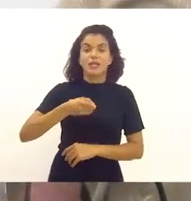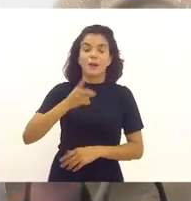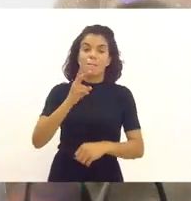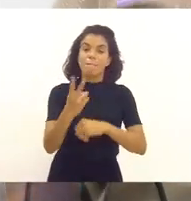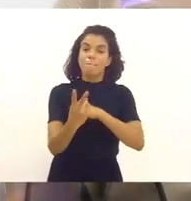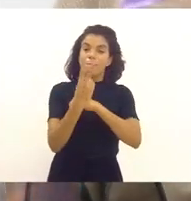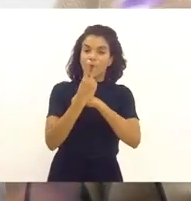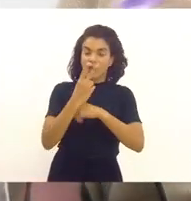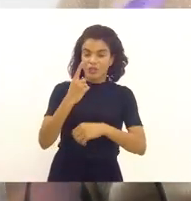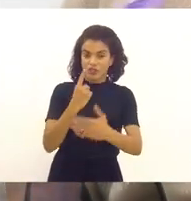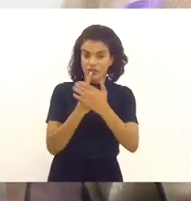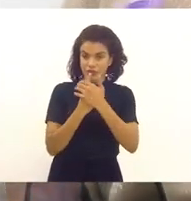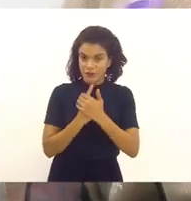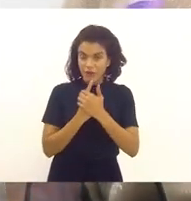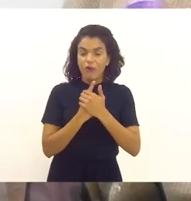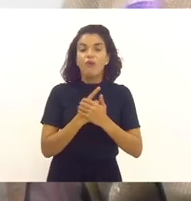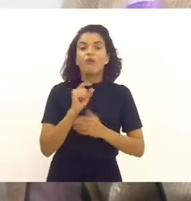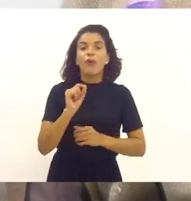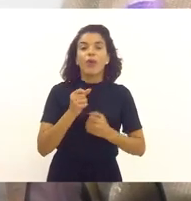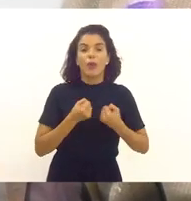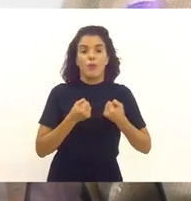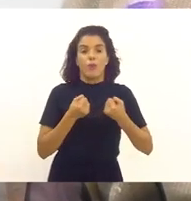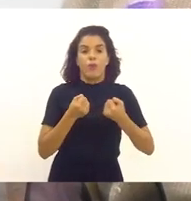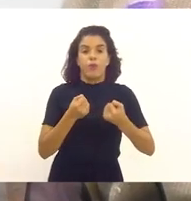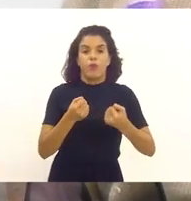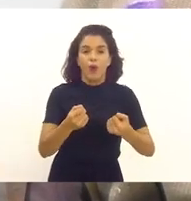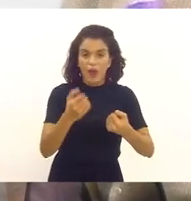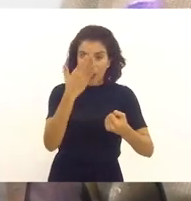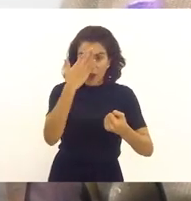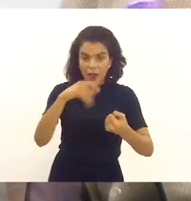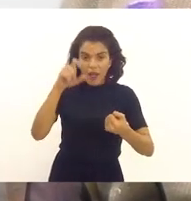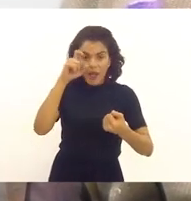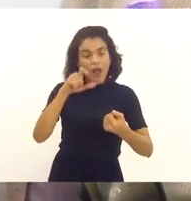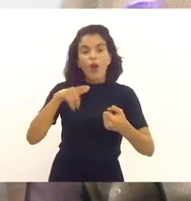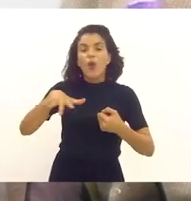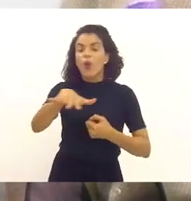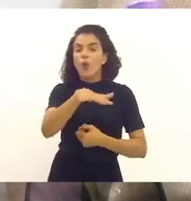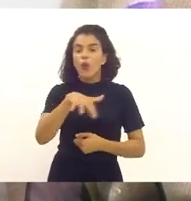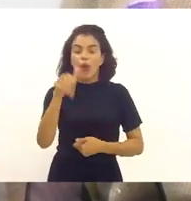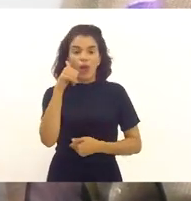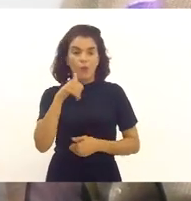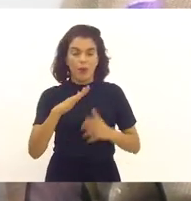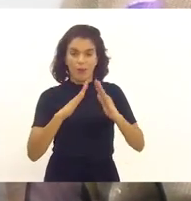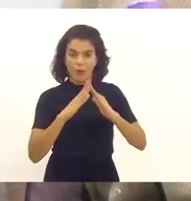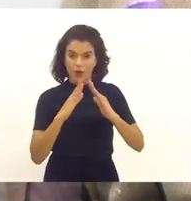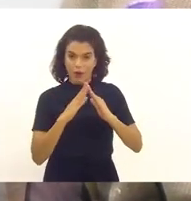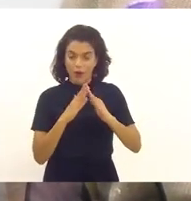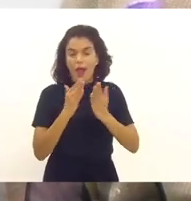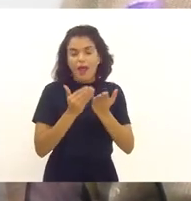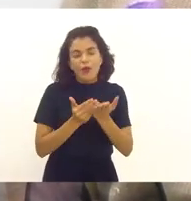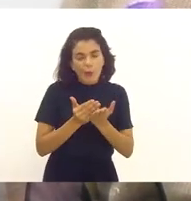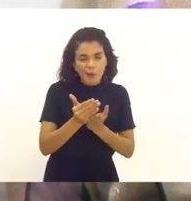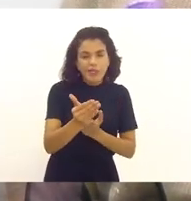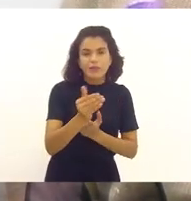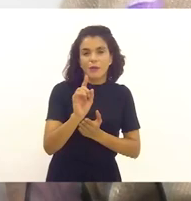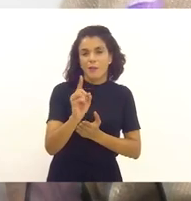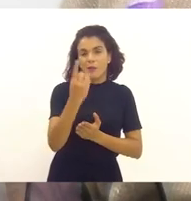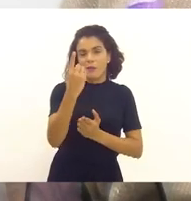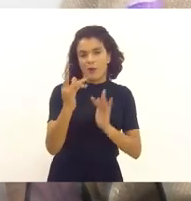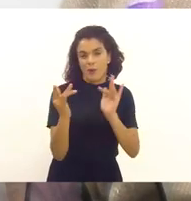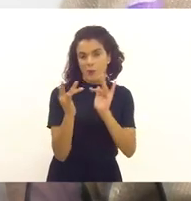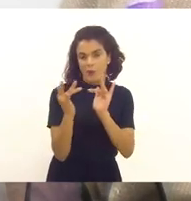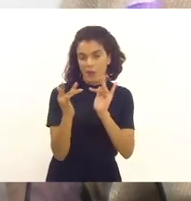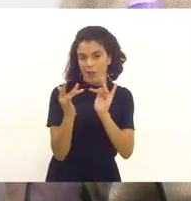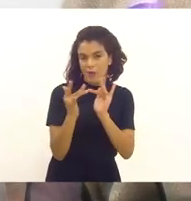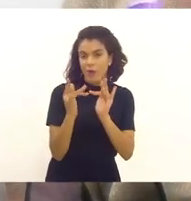convênio vão para a Patrulha Maria da Penha da área de moradia dessa mulher onde nós iniciamos o nosso primeiro contato